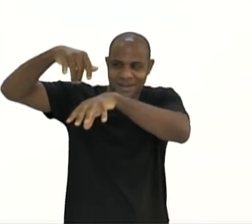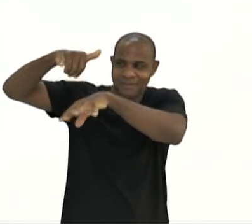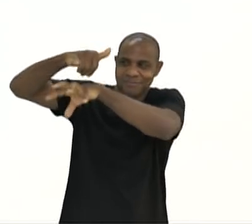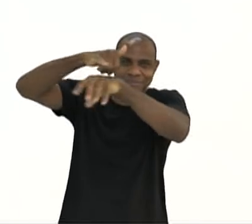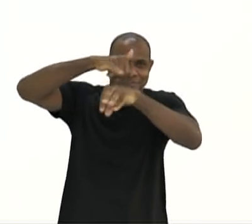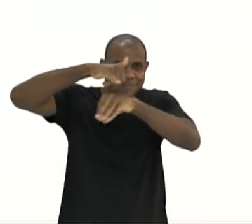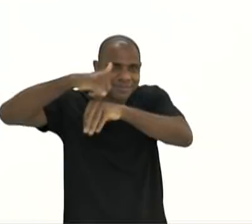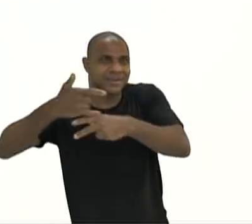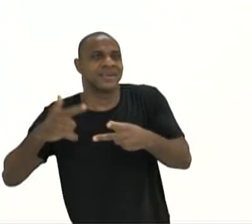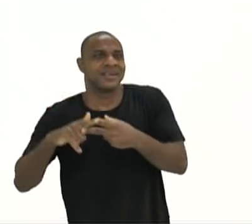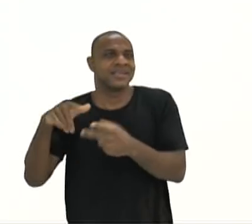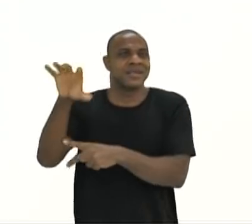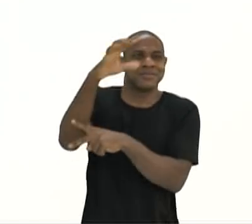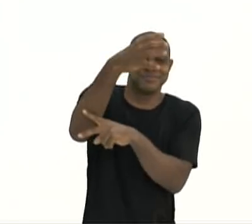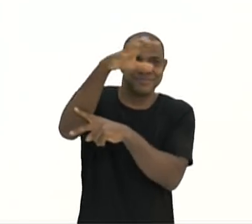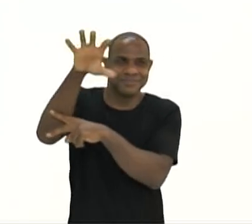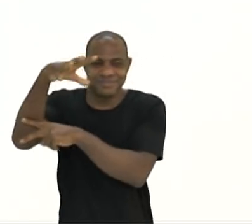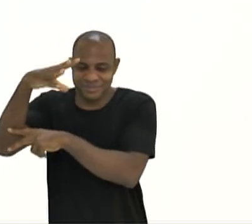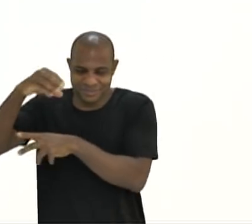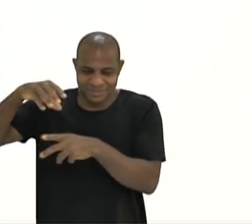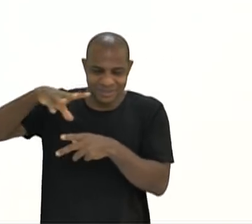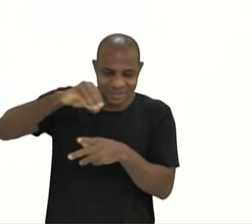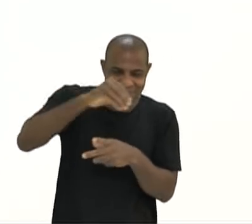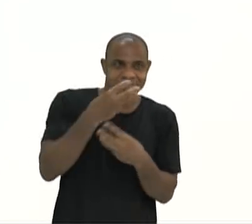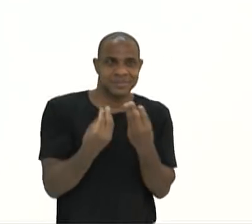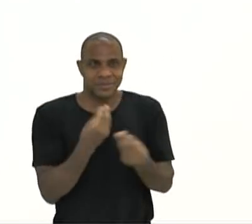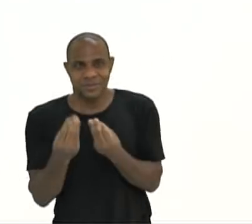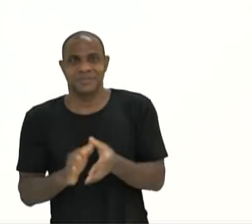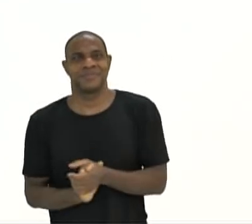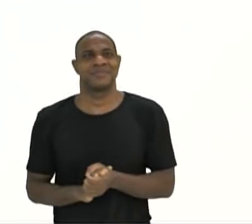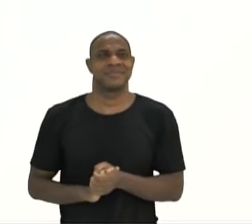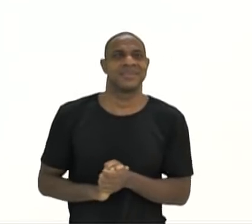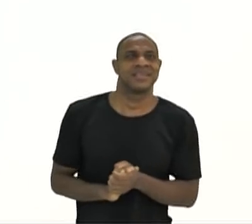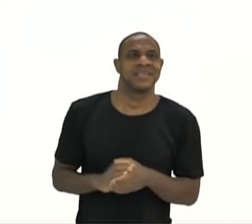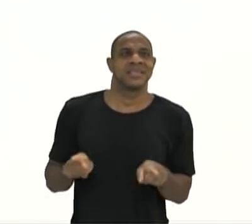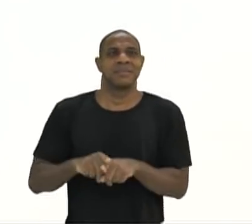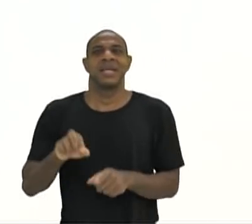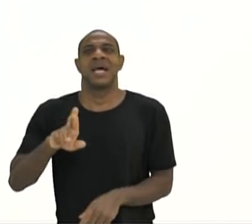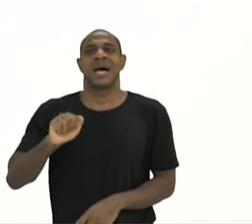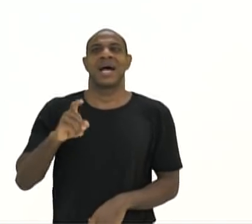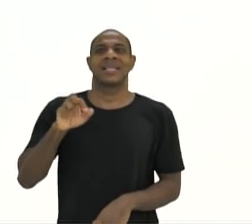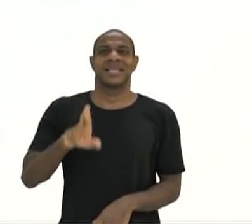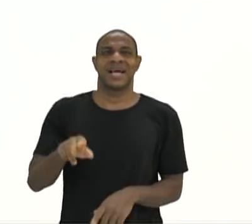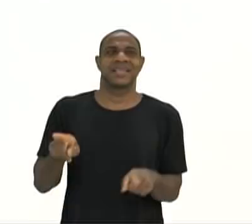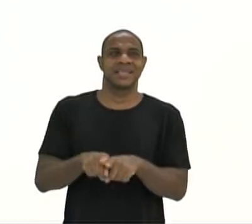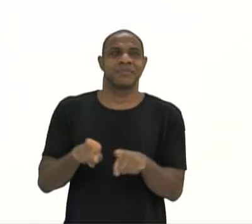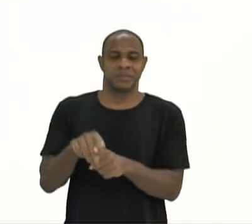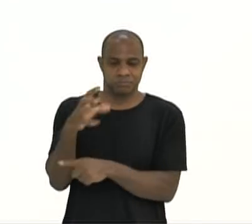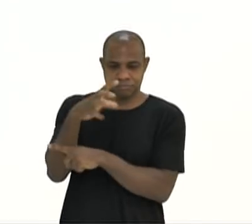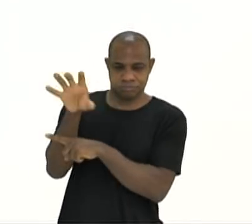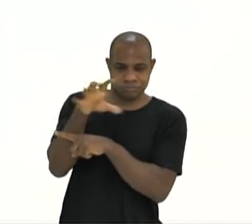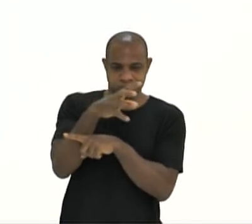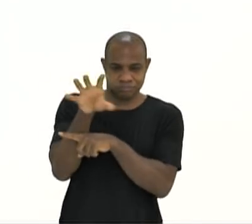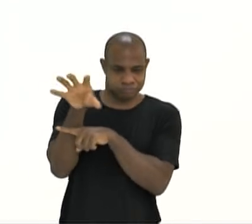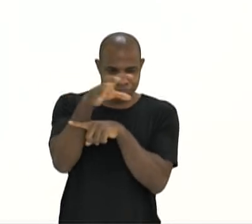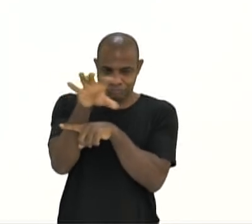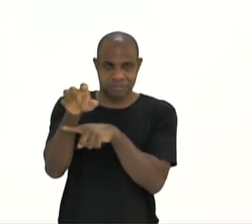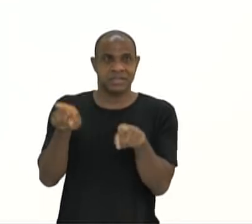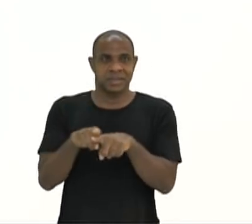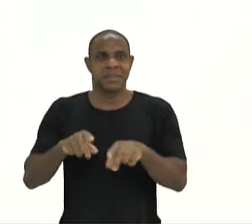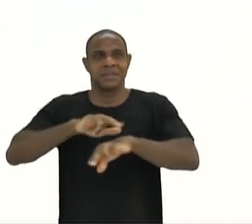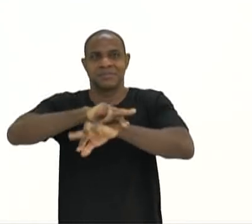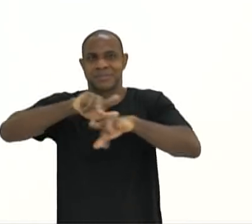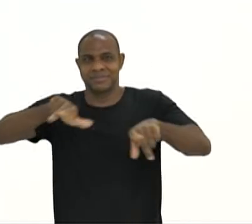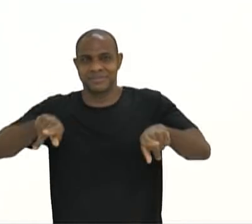nos possibilita essa análise do espaço geográfico e são produtos, então, que pertencem ao sensoriamento remoto,